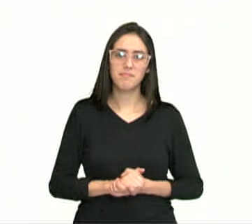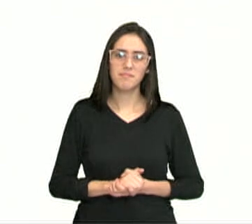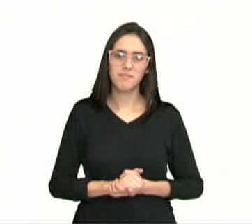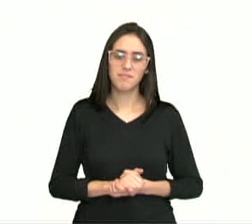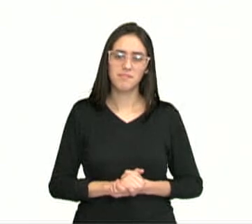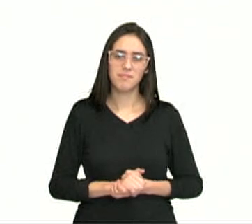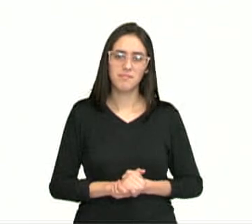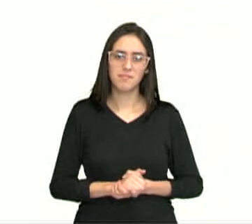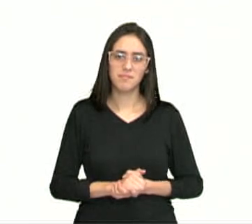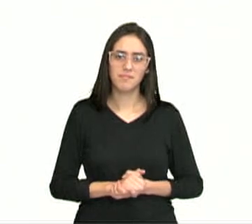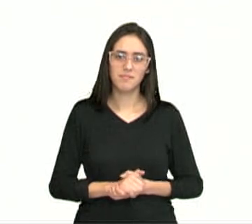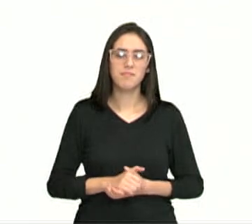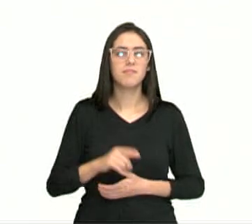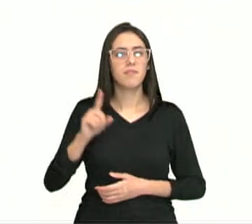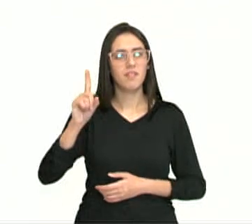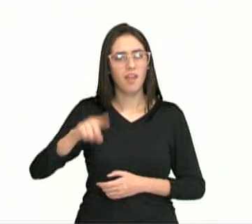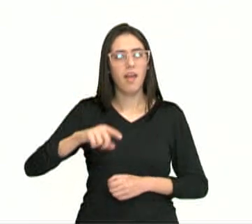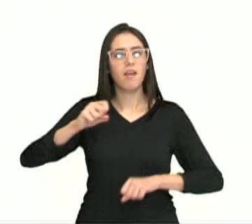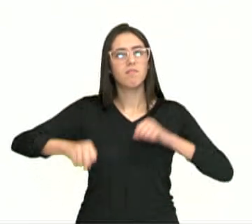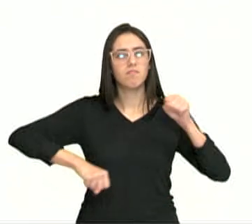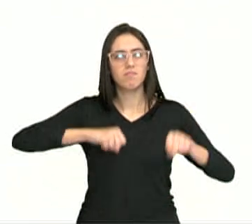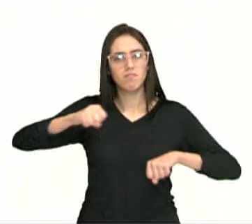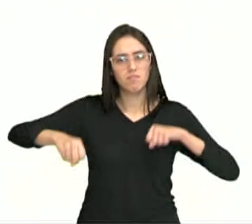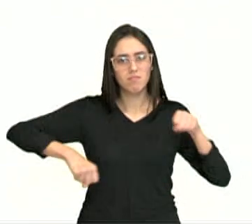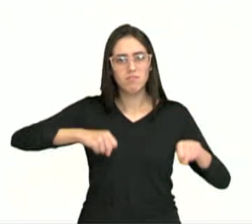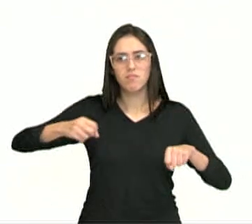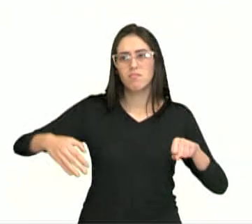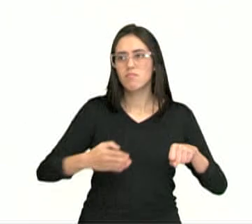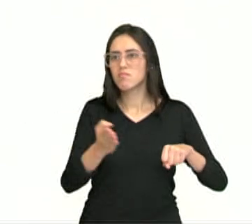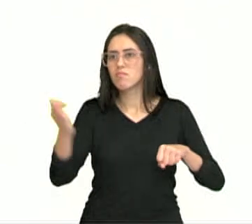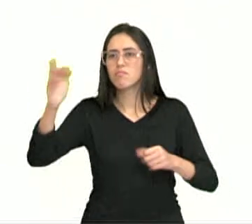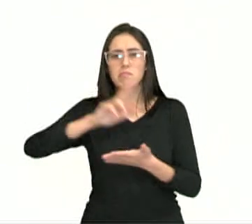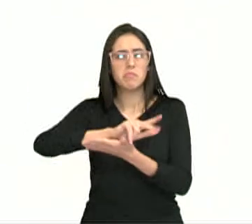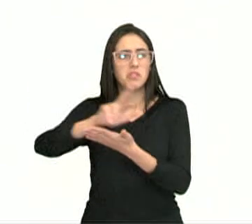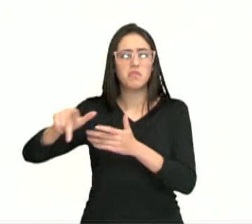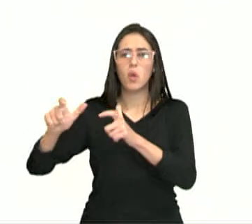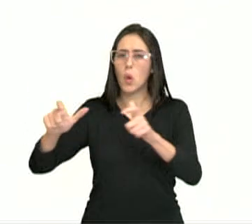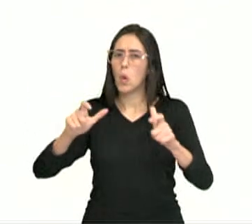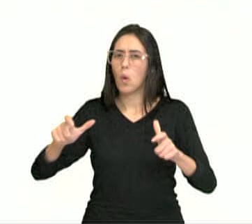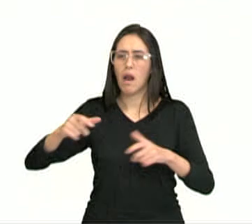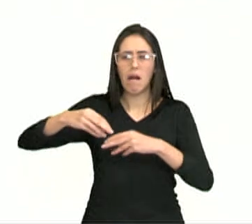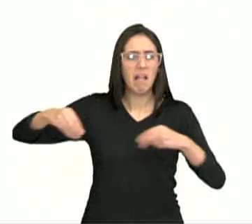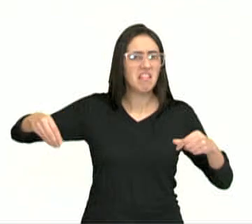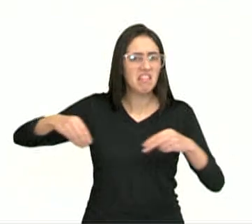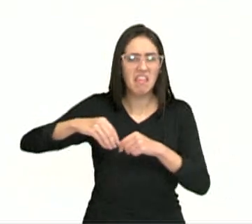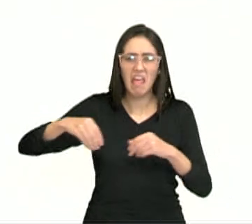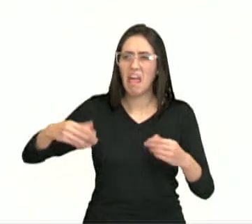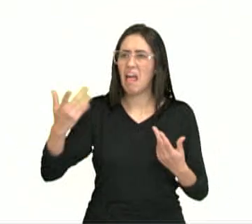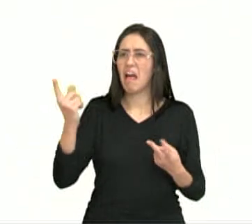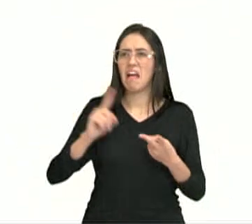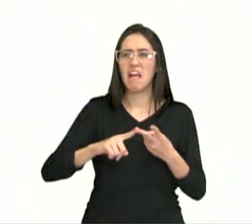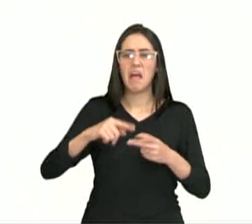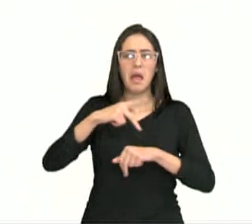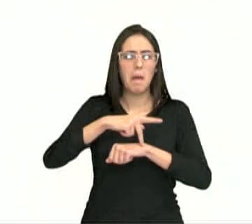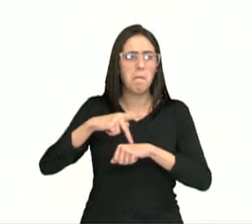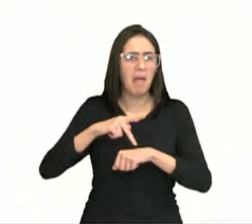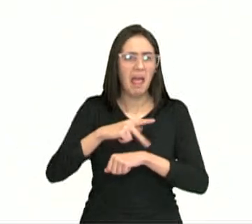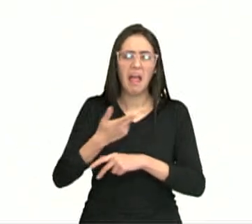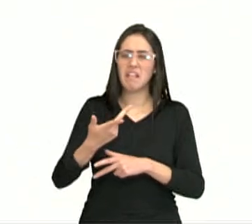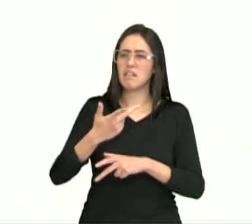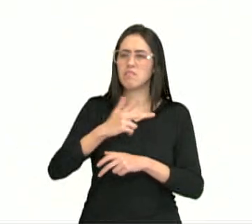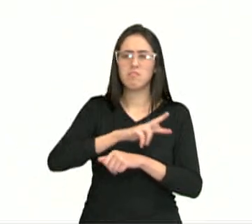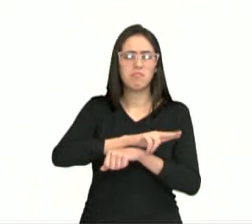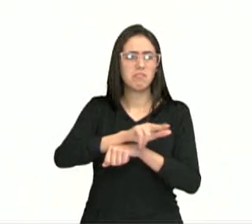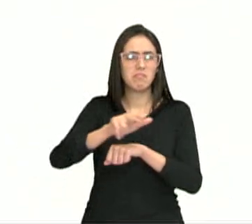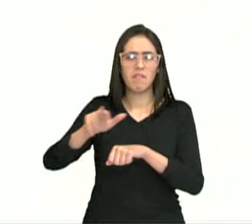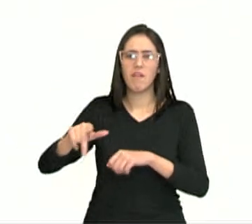Consiste na prática do ciclismo em diferentes tipos de terrenos, estradas de terra, pedregulhos e trilhas. Por